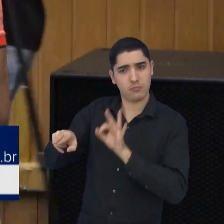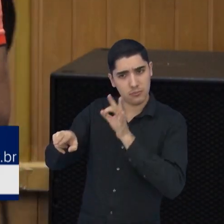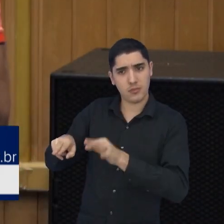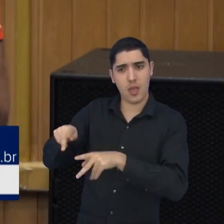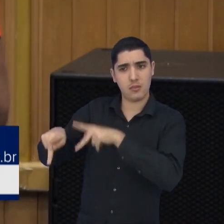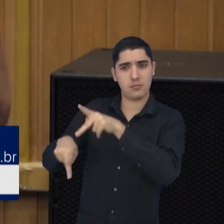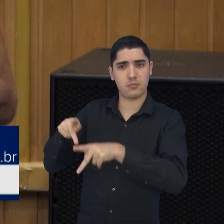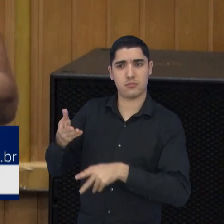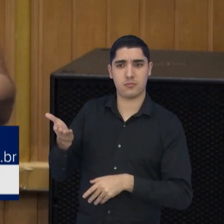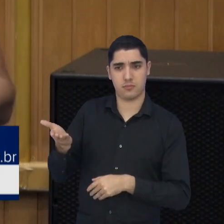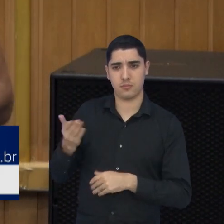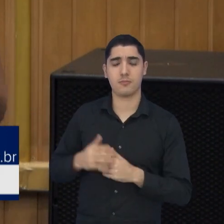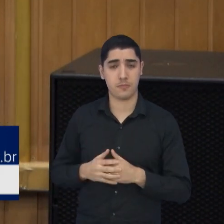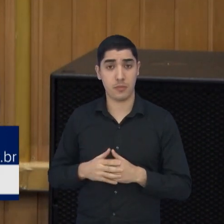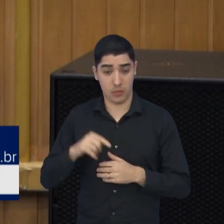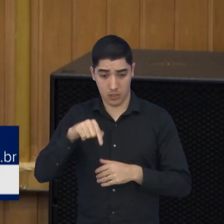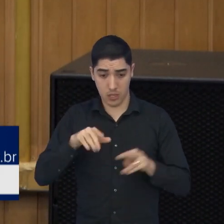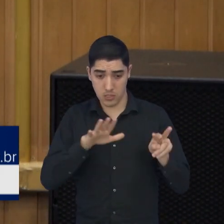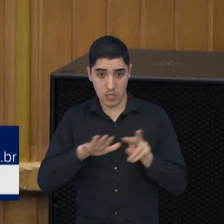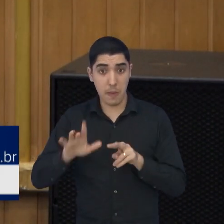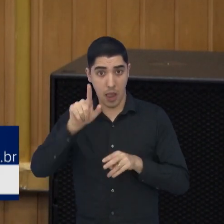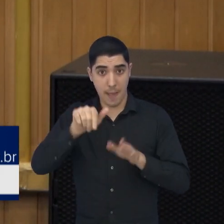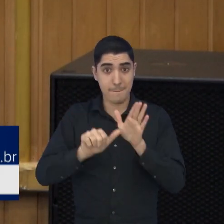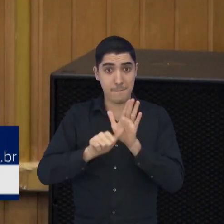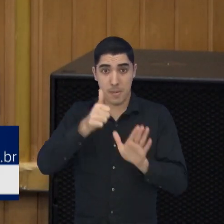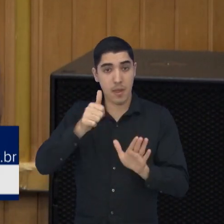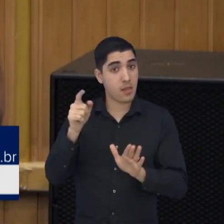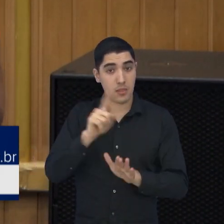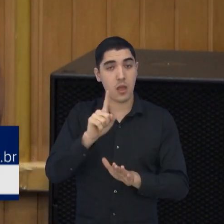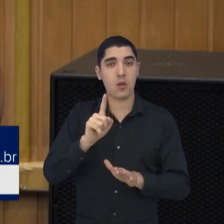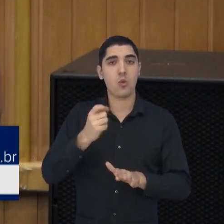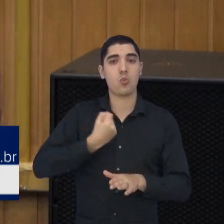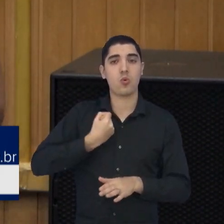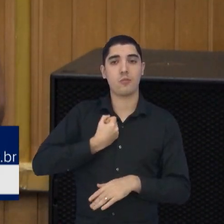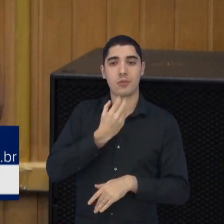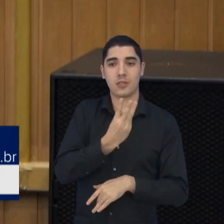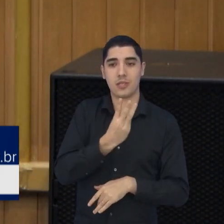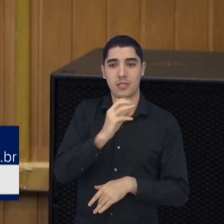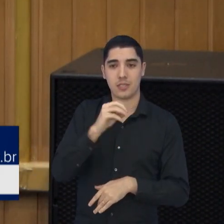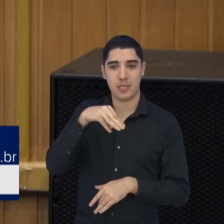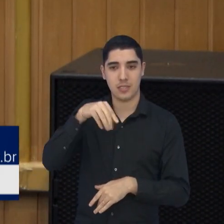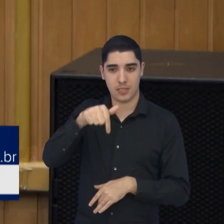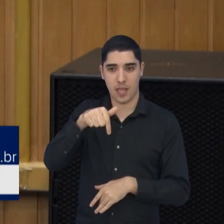Essa semana já não é a primeira vez, a linha 307, que faz Morumbi,